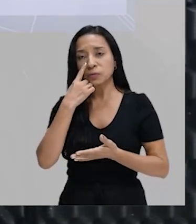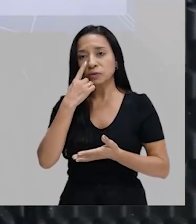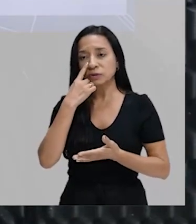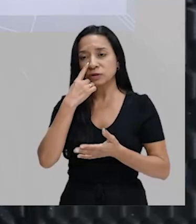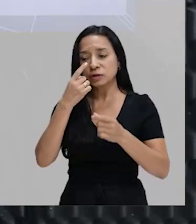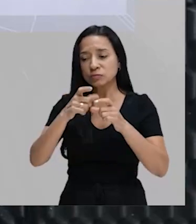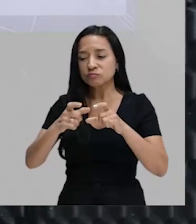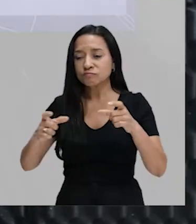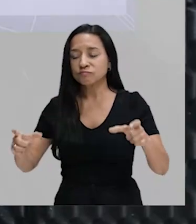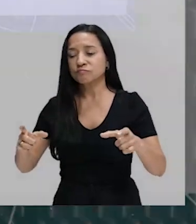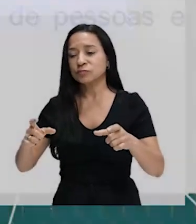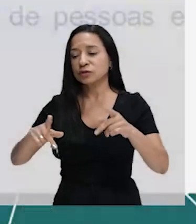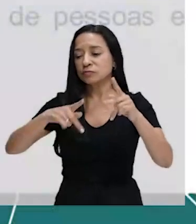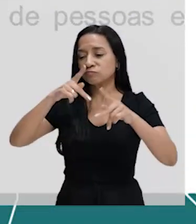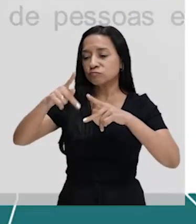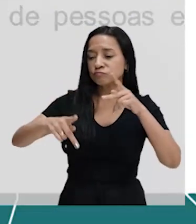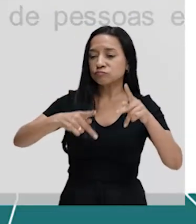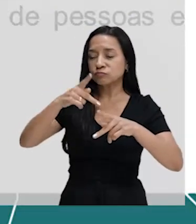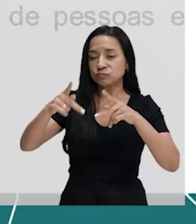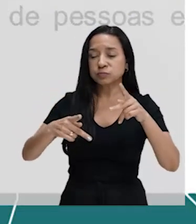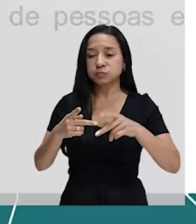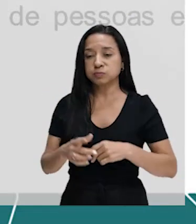astecas, tá? Hindus, e